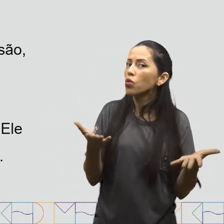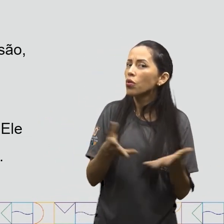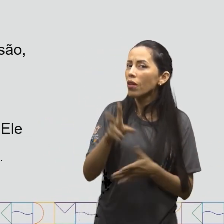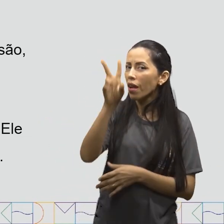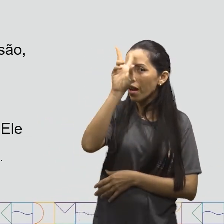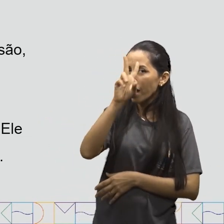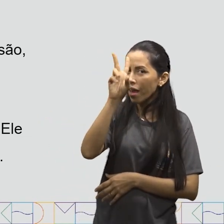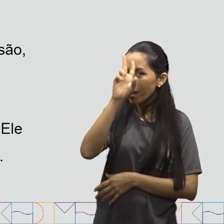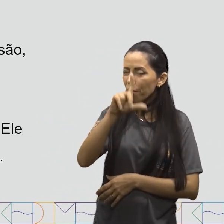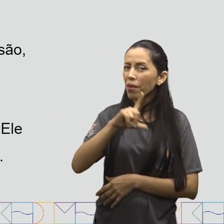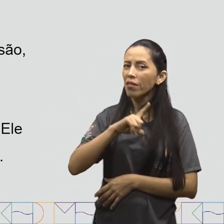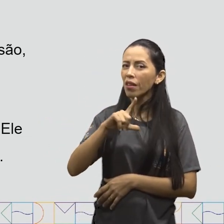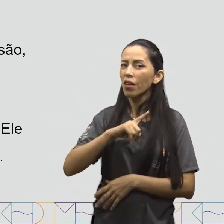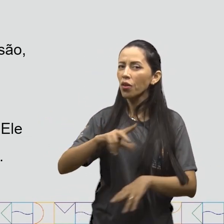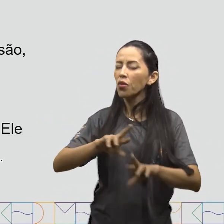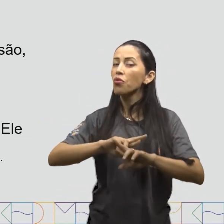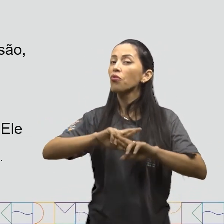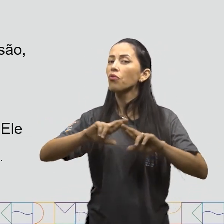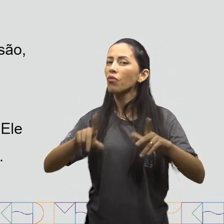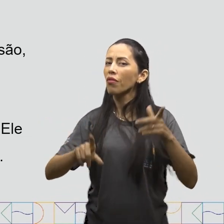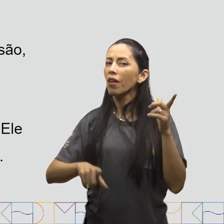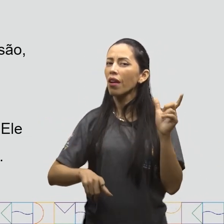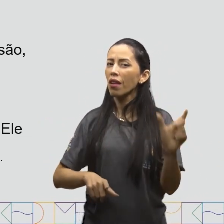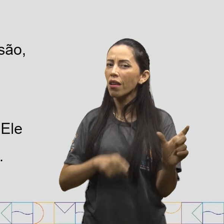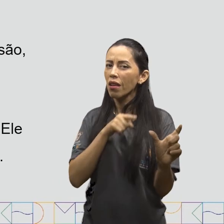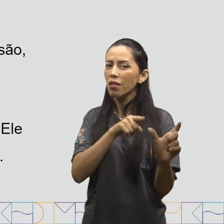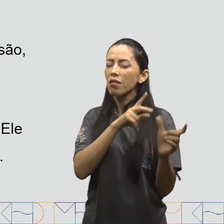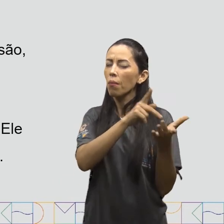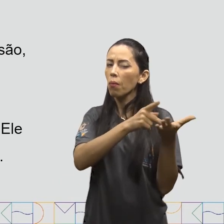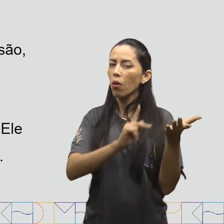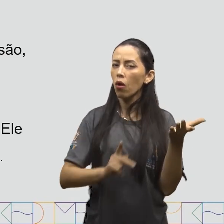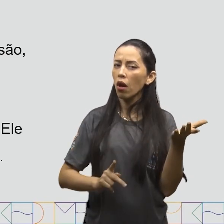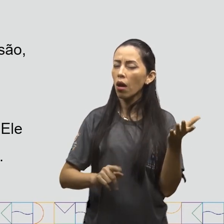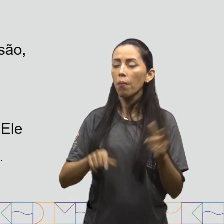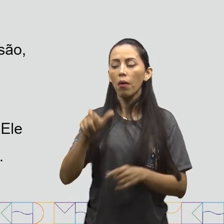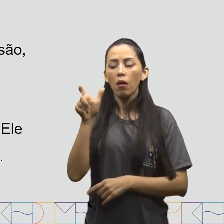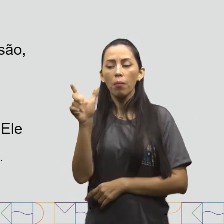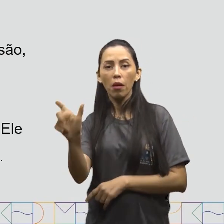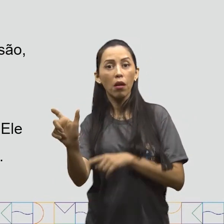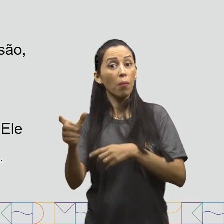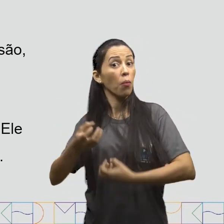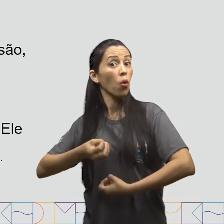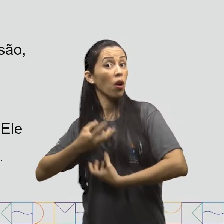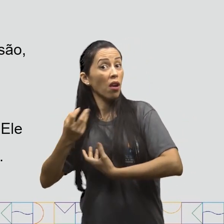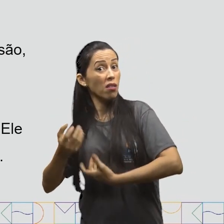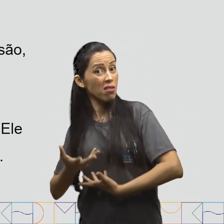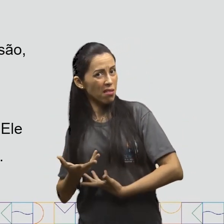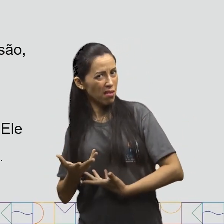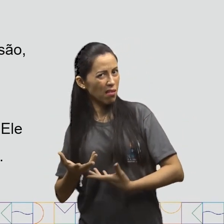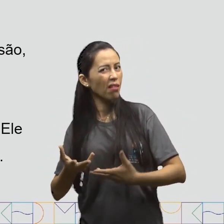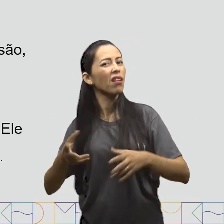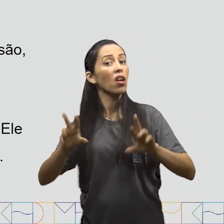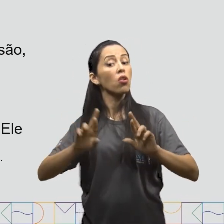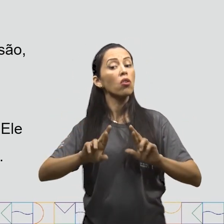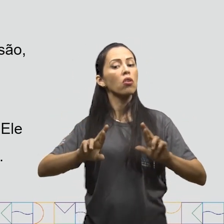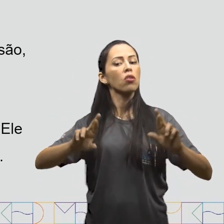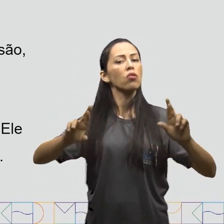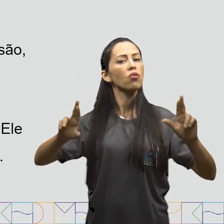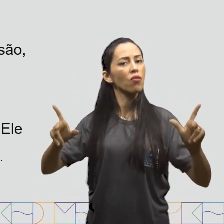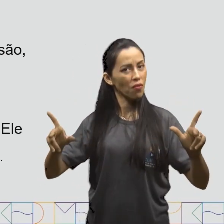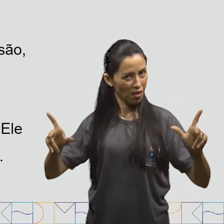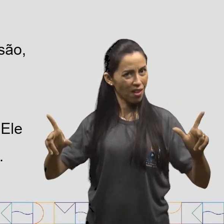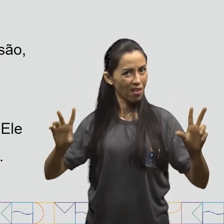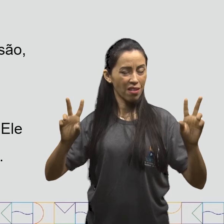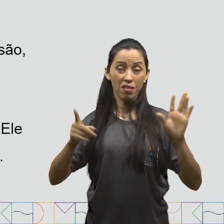hoje, vimos que existe uma diferença entre poema e poesia. E essa diferença está na forma